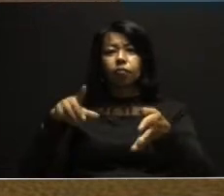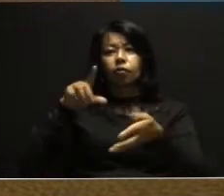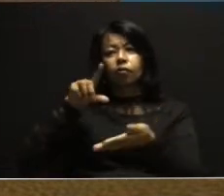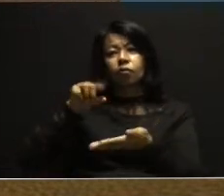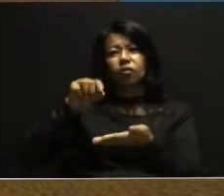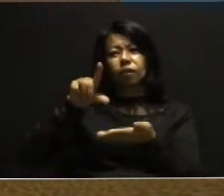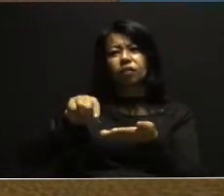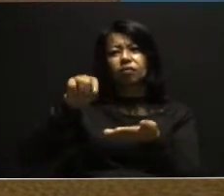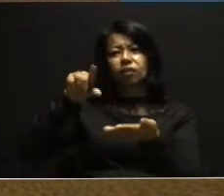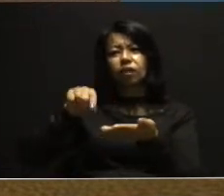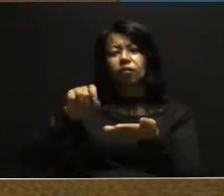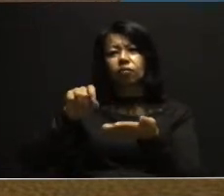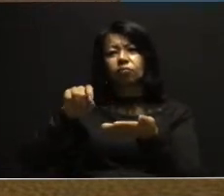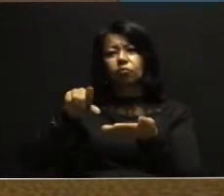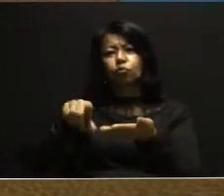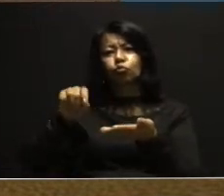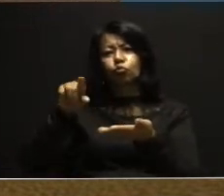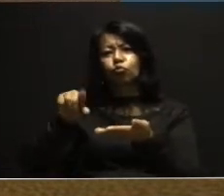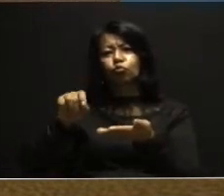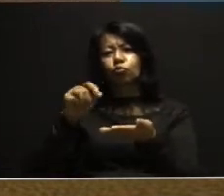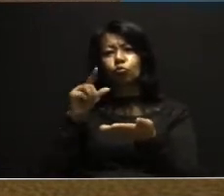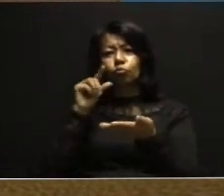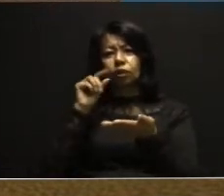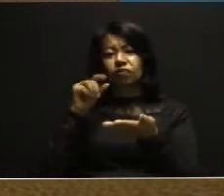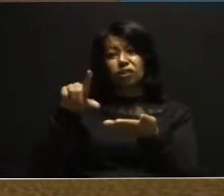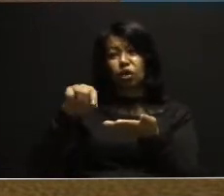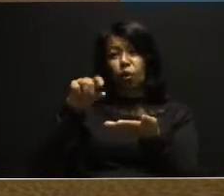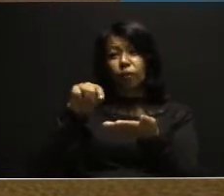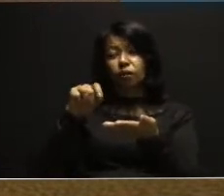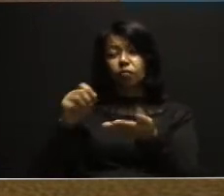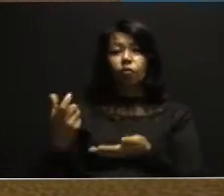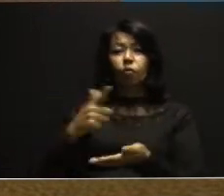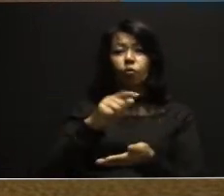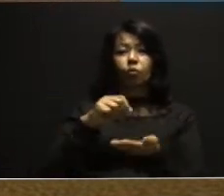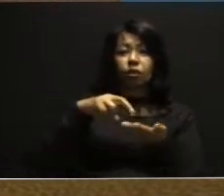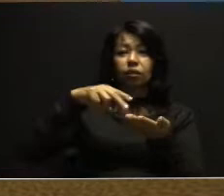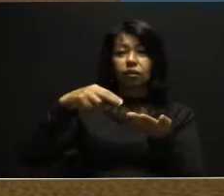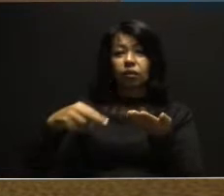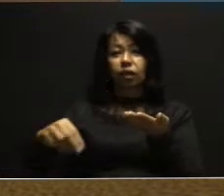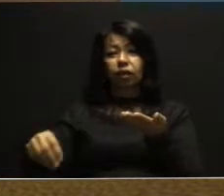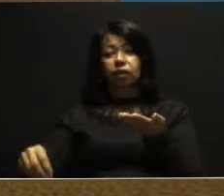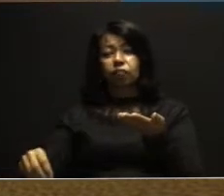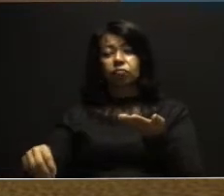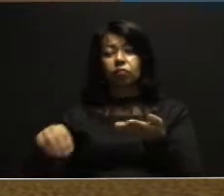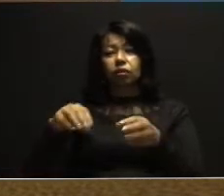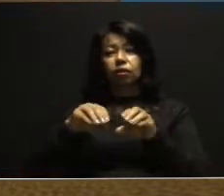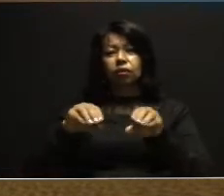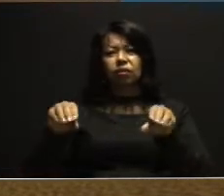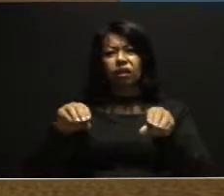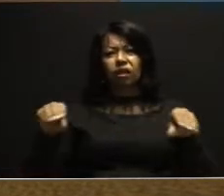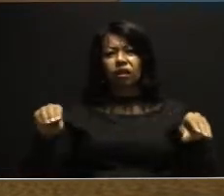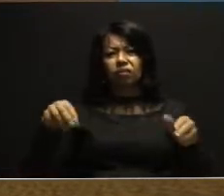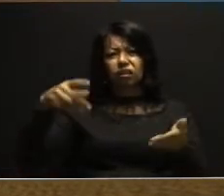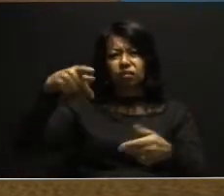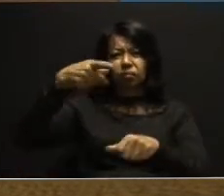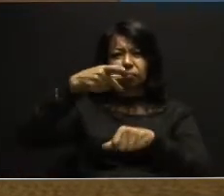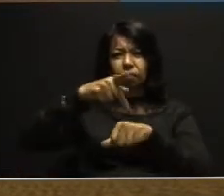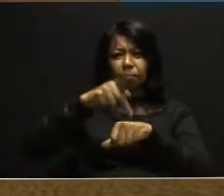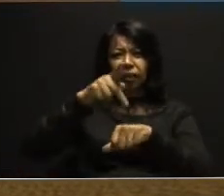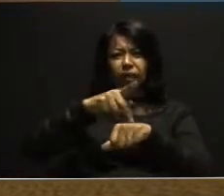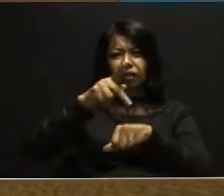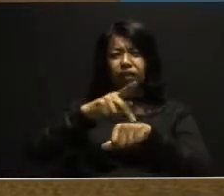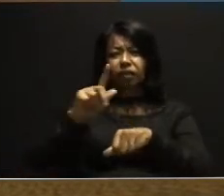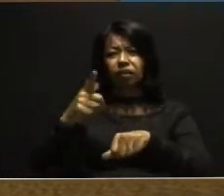pássaros vieram e as comeram. Outras caíram em terreno pedregoso, onde